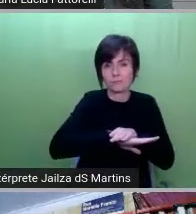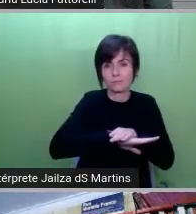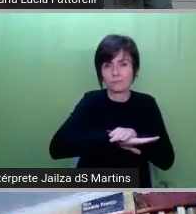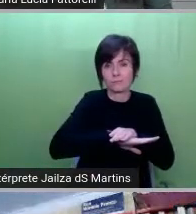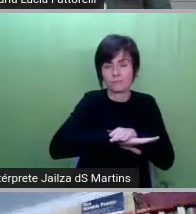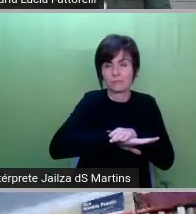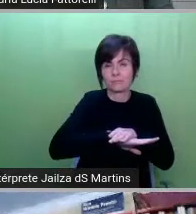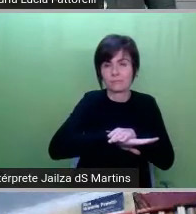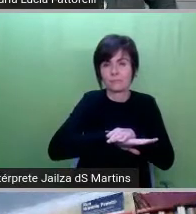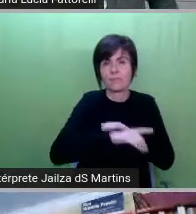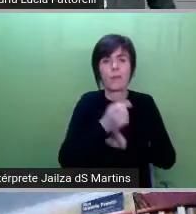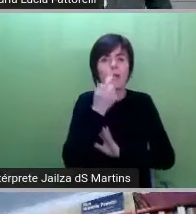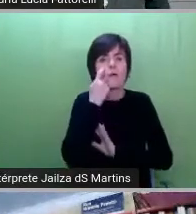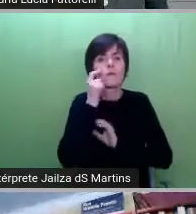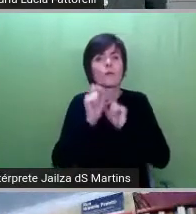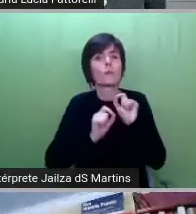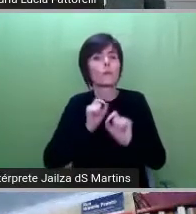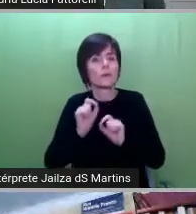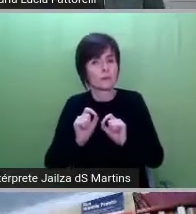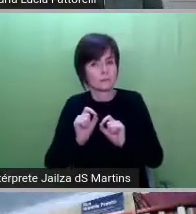Então, vamos ver o seguinte.